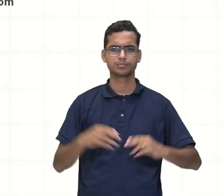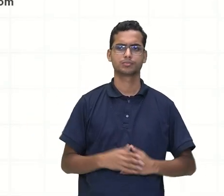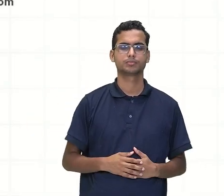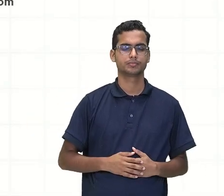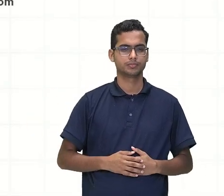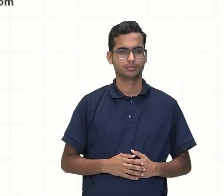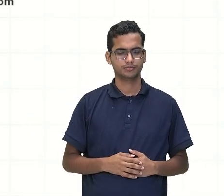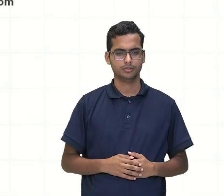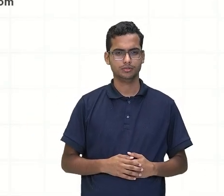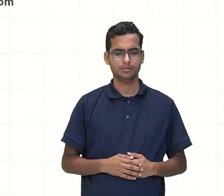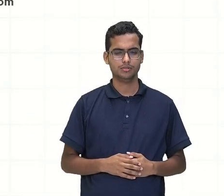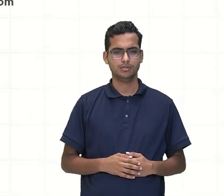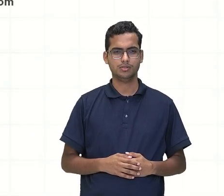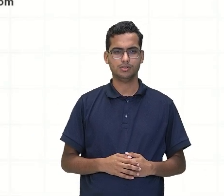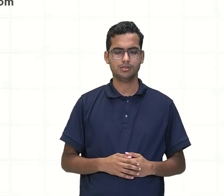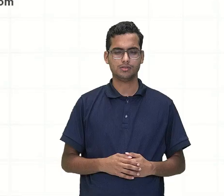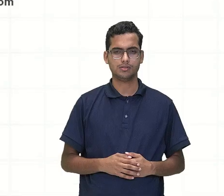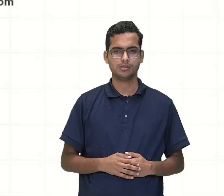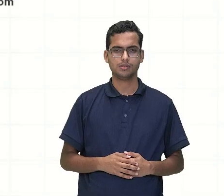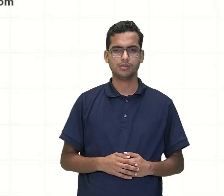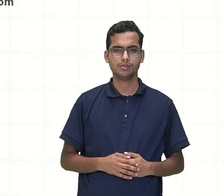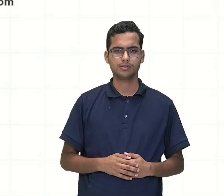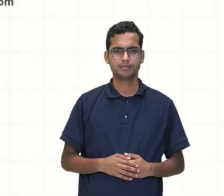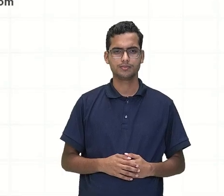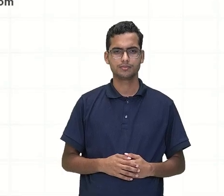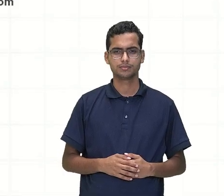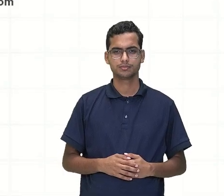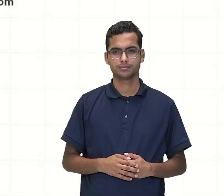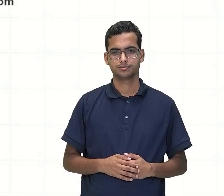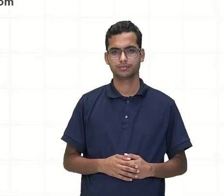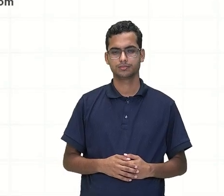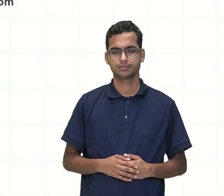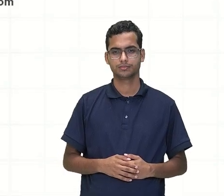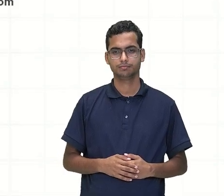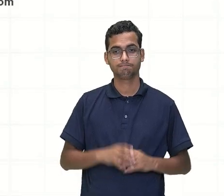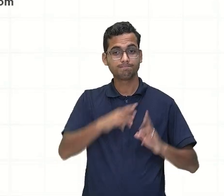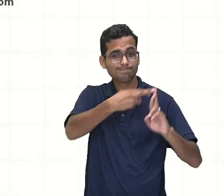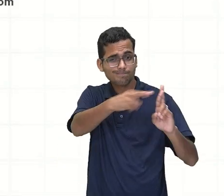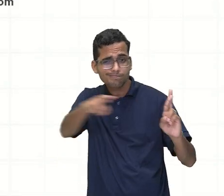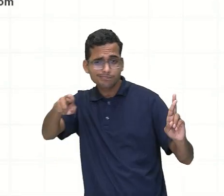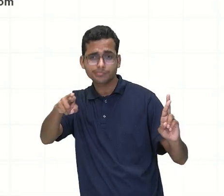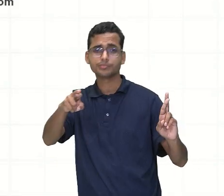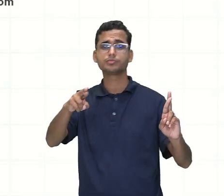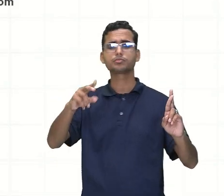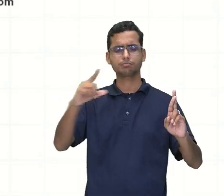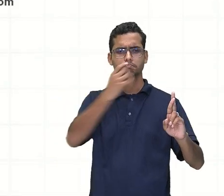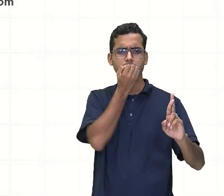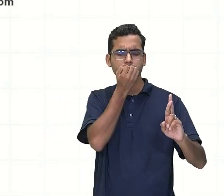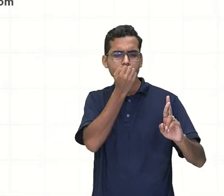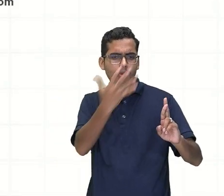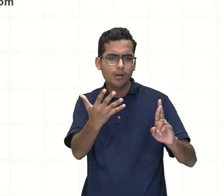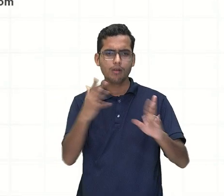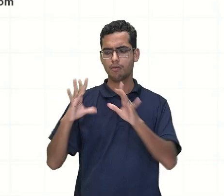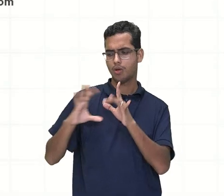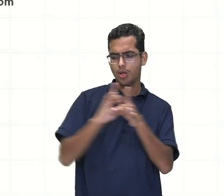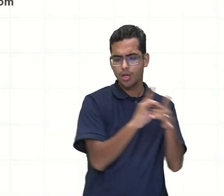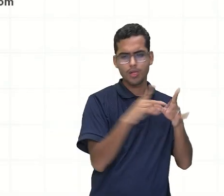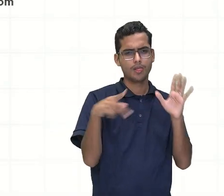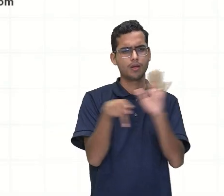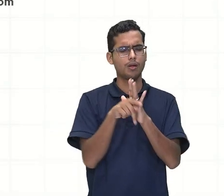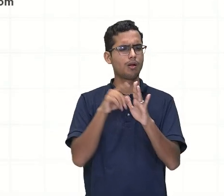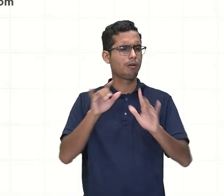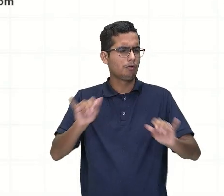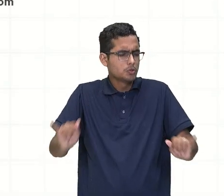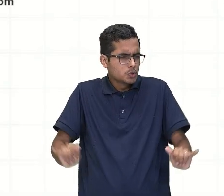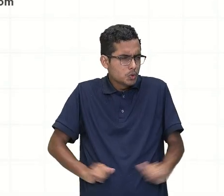Ela é, na verdade, um aporte muito importante para dar sentido ao sofrimento.